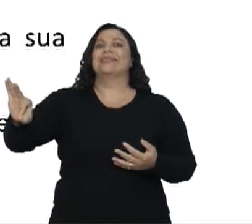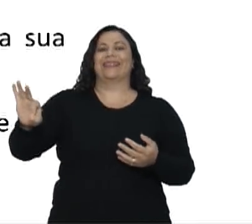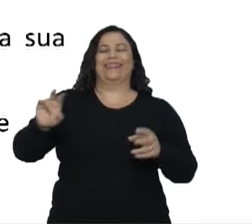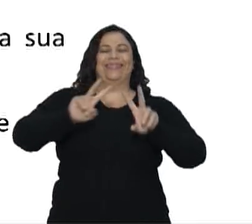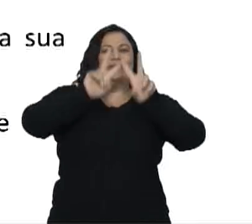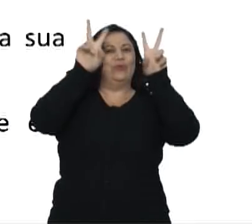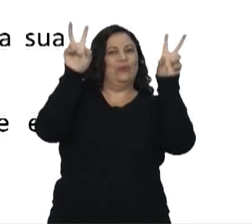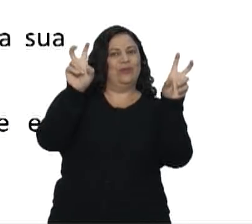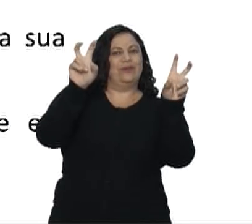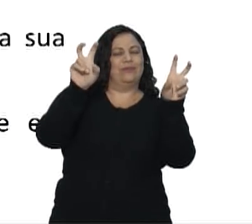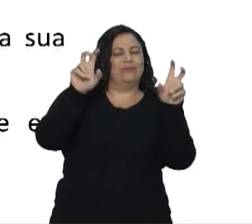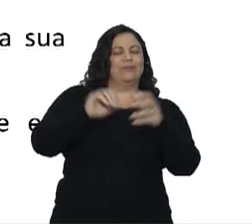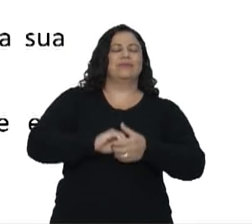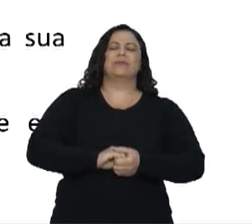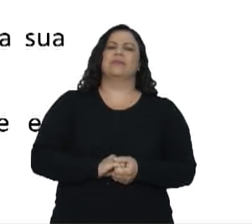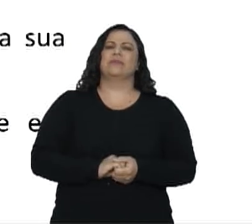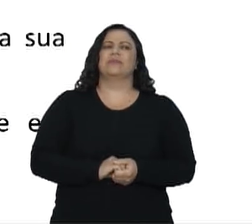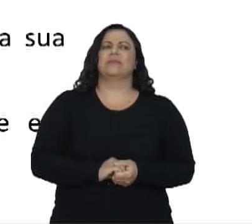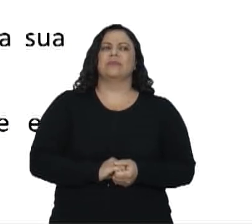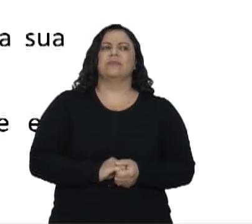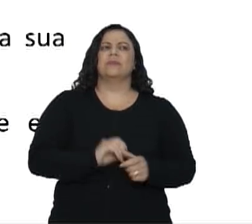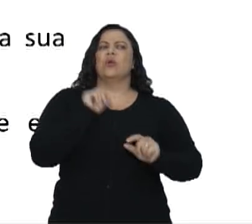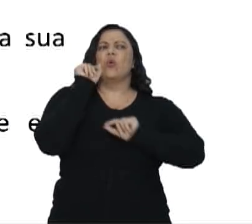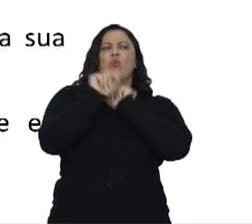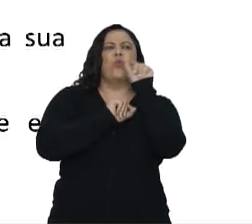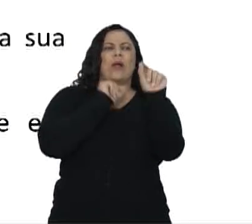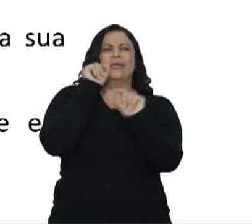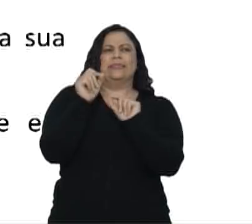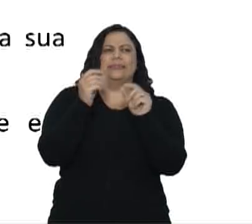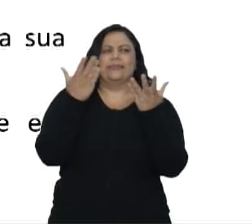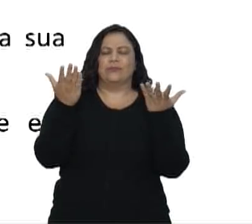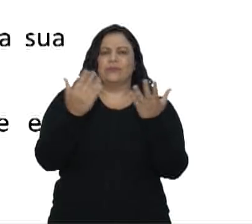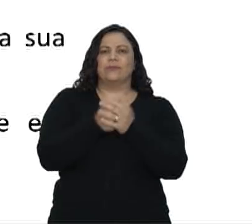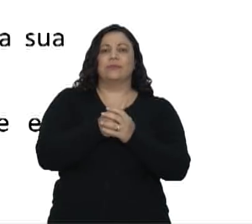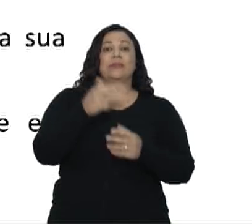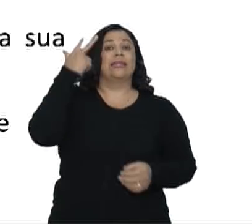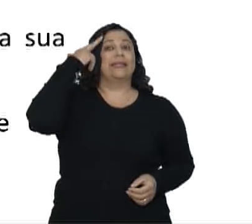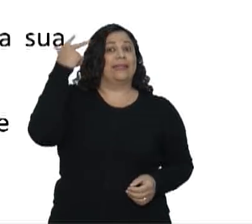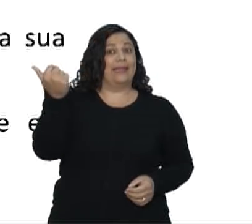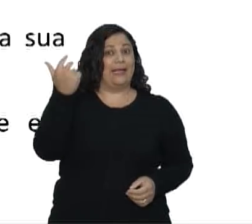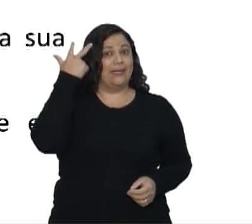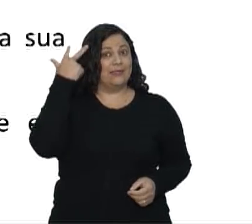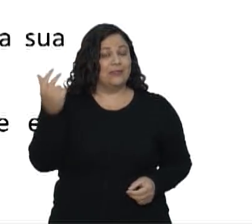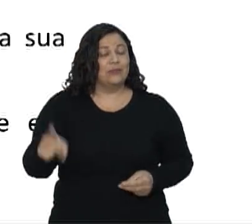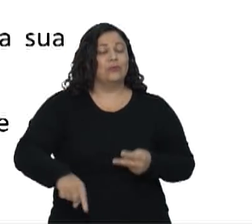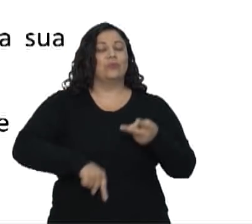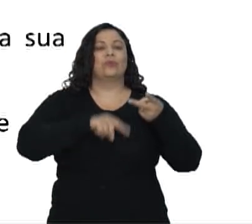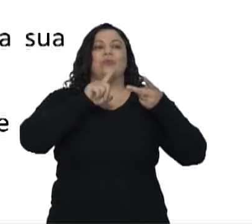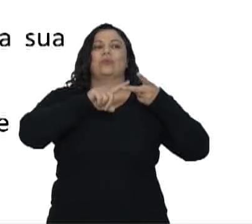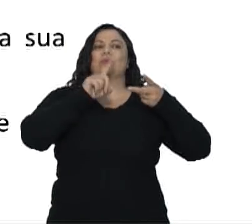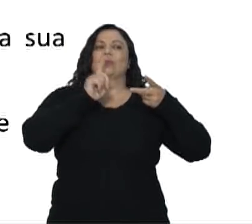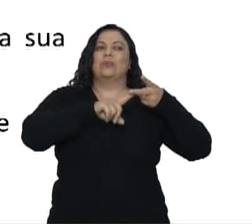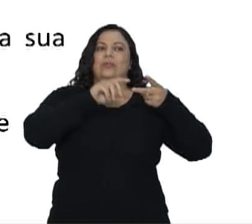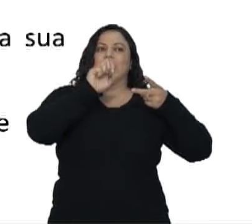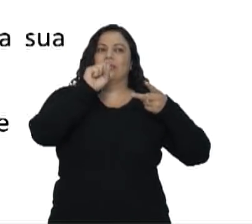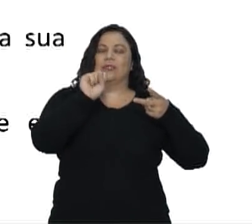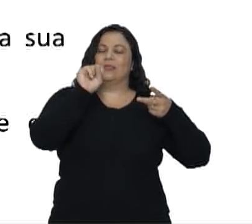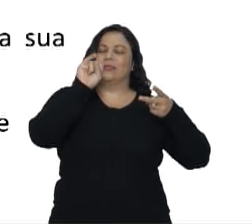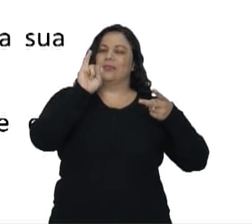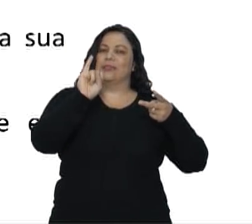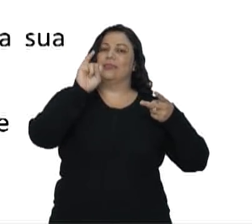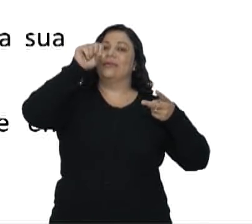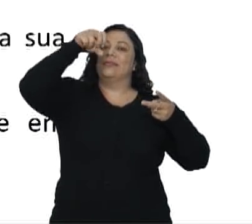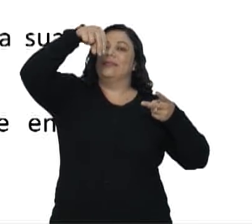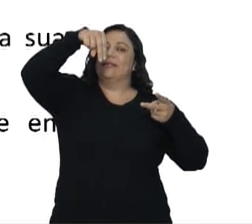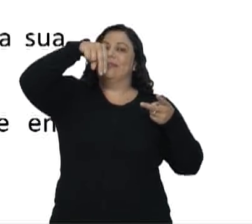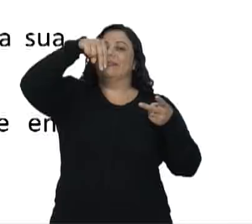considerando os diferentes materiais. Então, quais são os termos? Naturais, sintéticos, artificiais